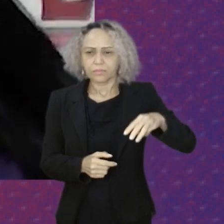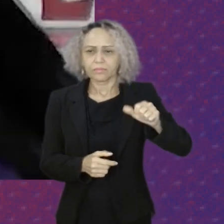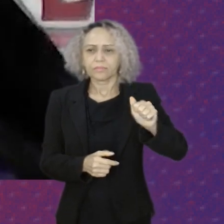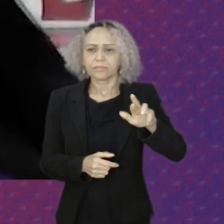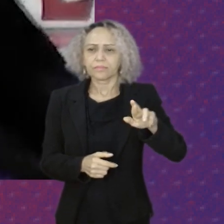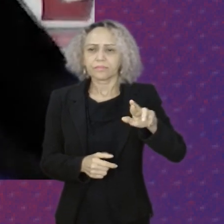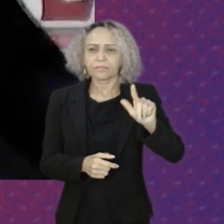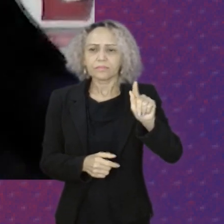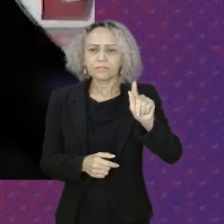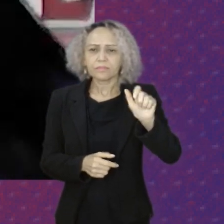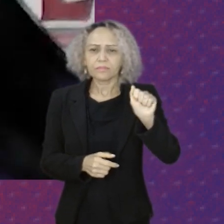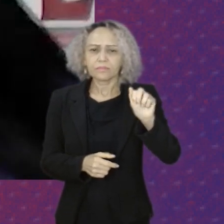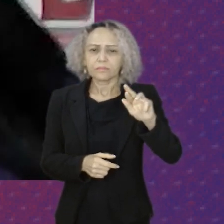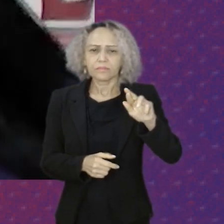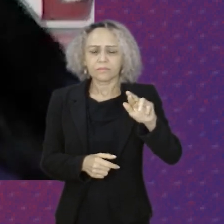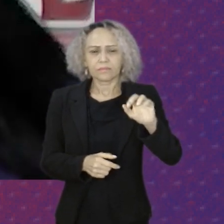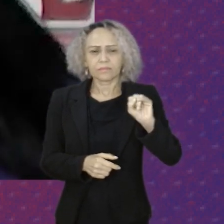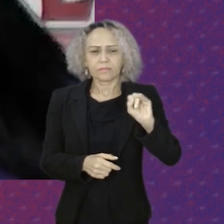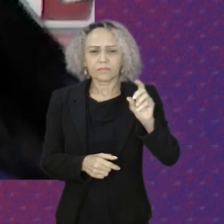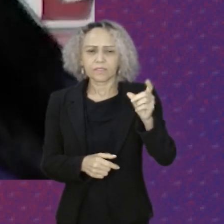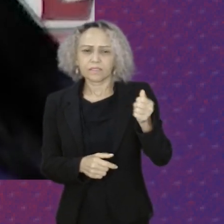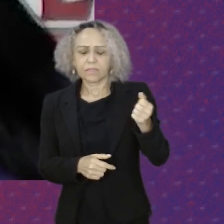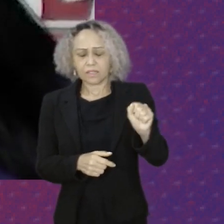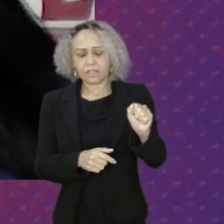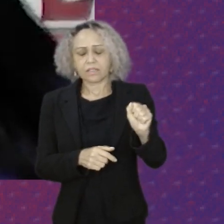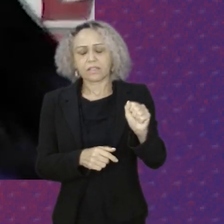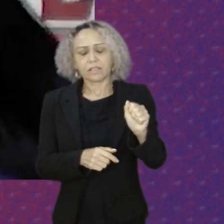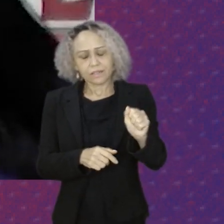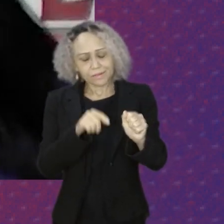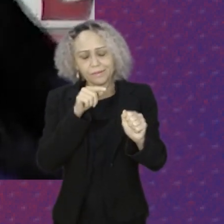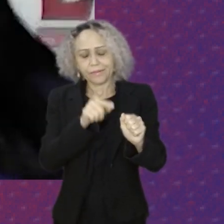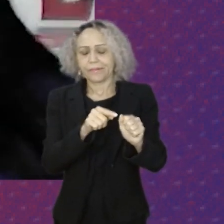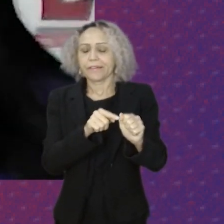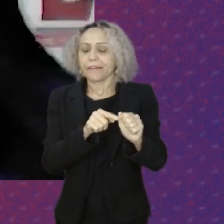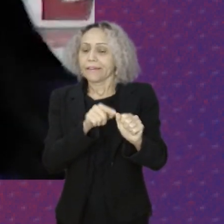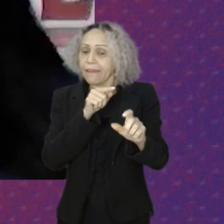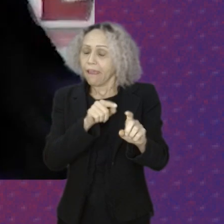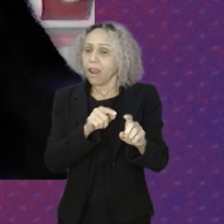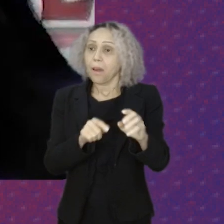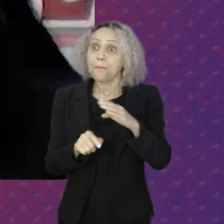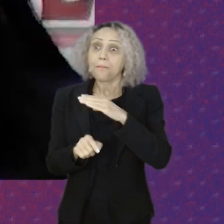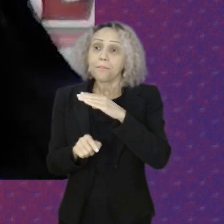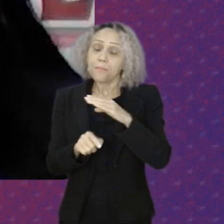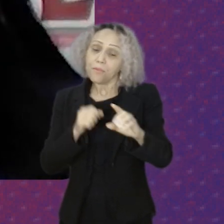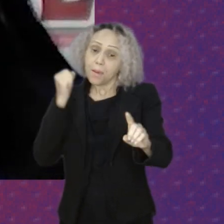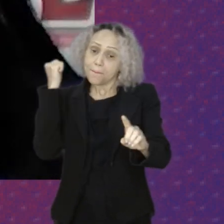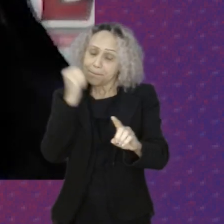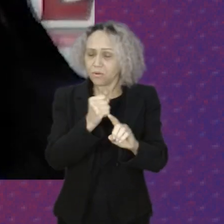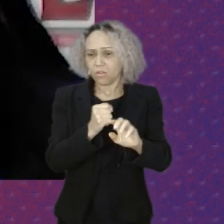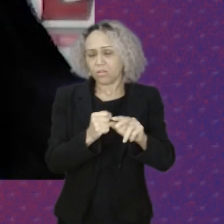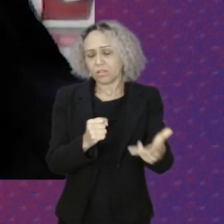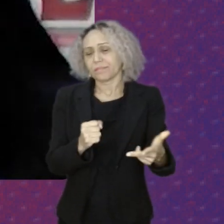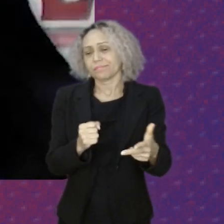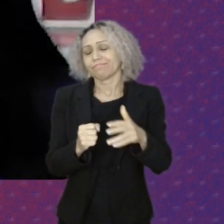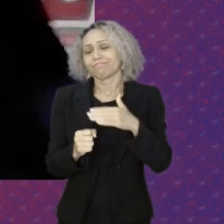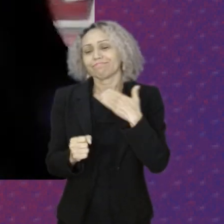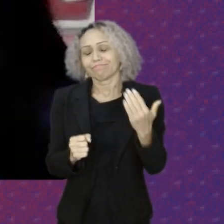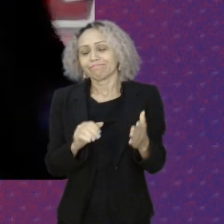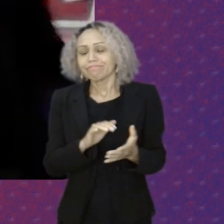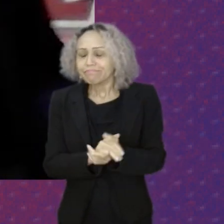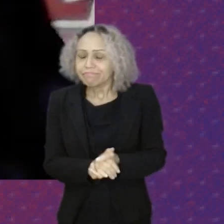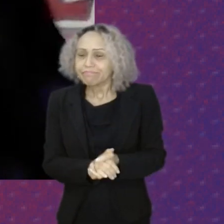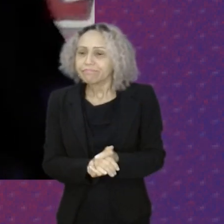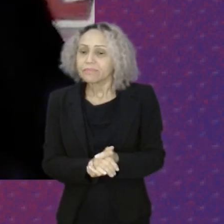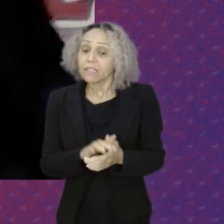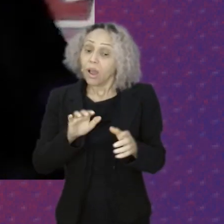nessa quinzena de agosto, aonde essa marcha ela é protagonizada por as mulheres trabalhadoras rurais, com o